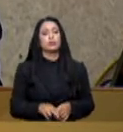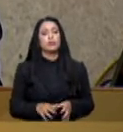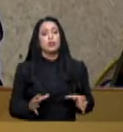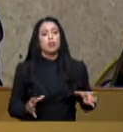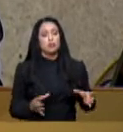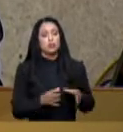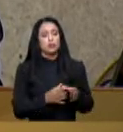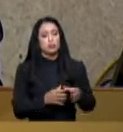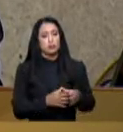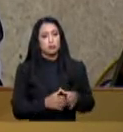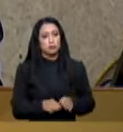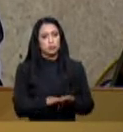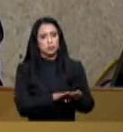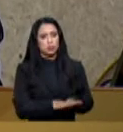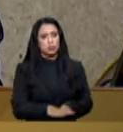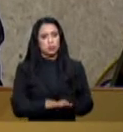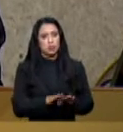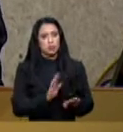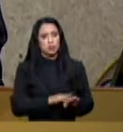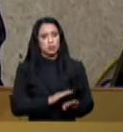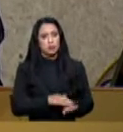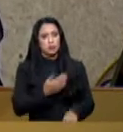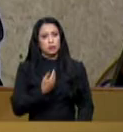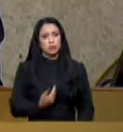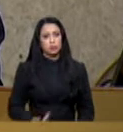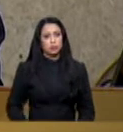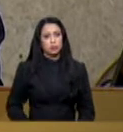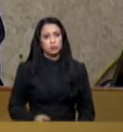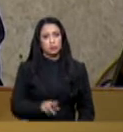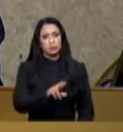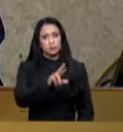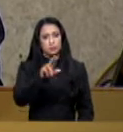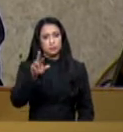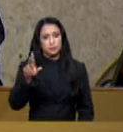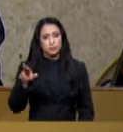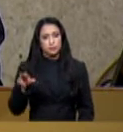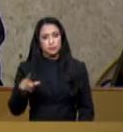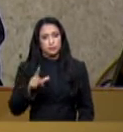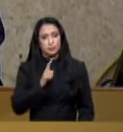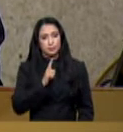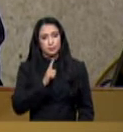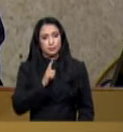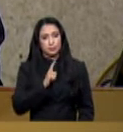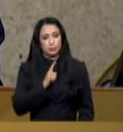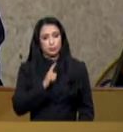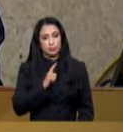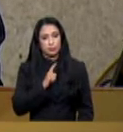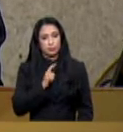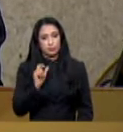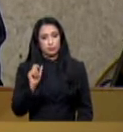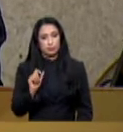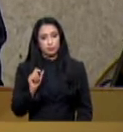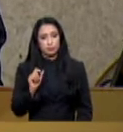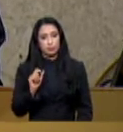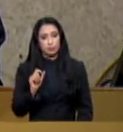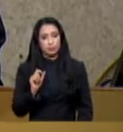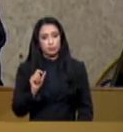organização, ao planejamento e à execução de funções públicas no plural. Seus traços distintivos são